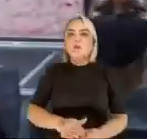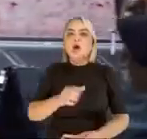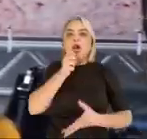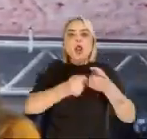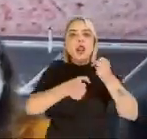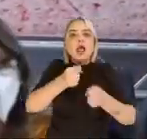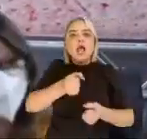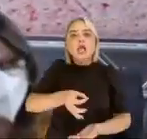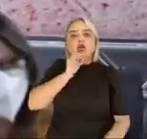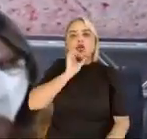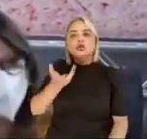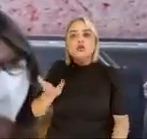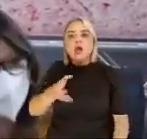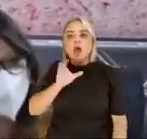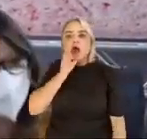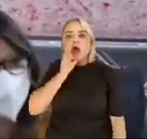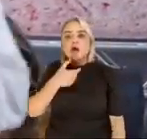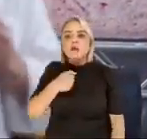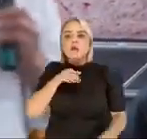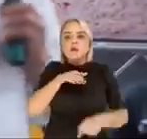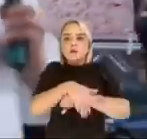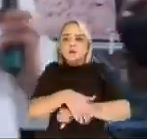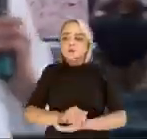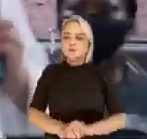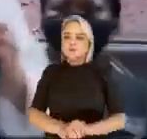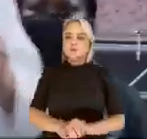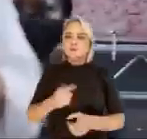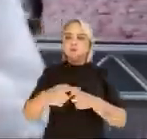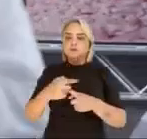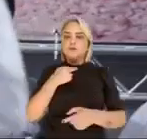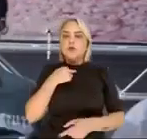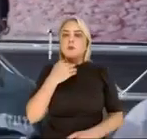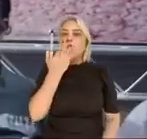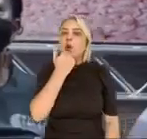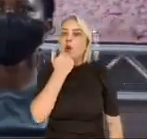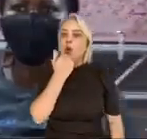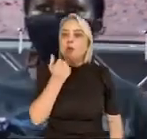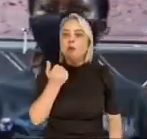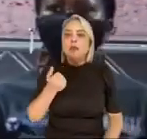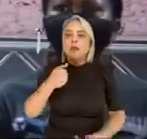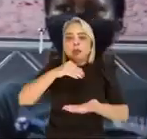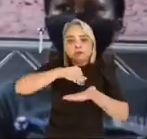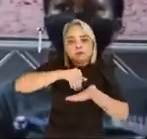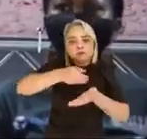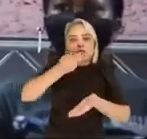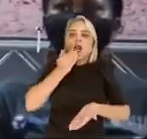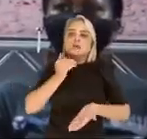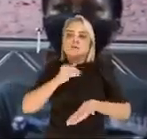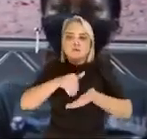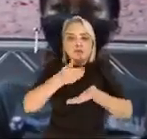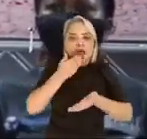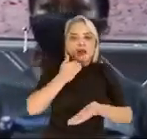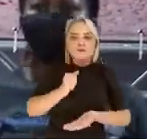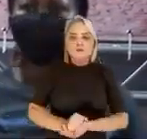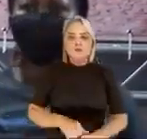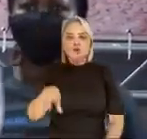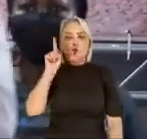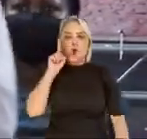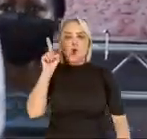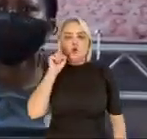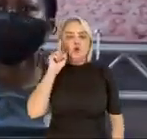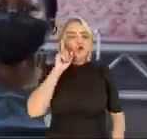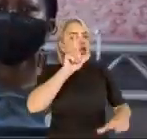manhã, um copo de leite à noite? Por que não pode comer um Danone, alguma coisa que todo dia tem propaganda